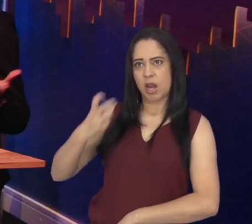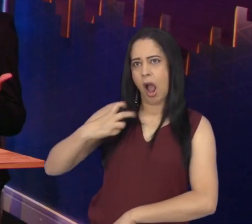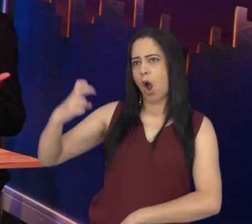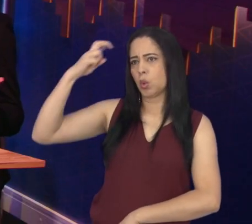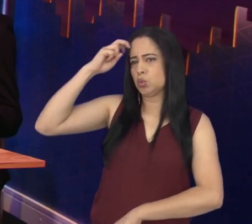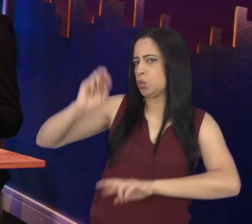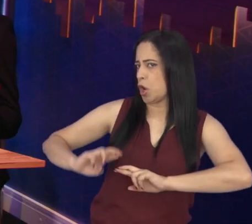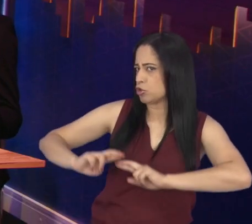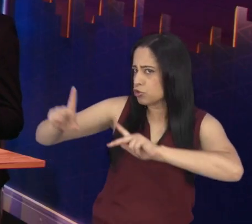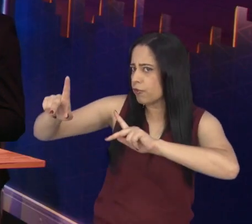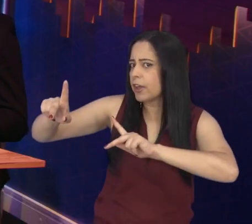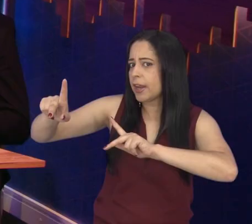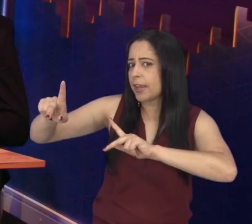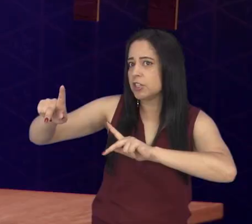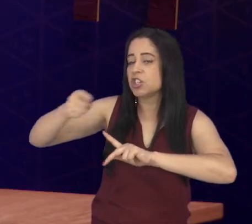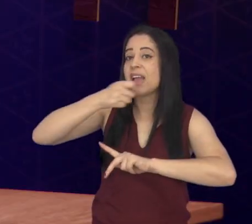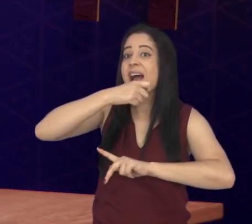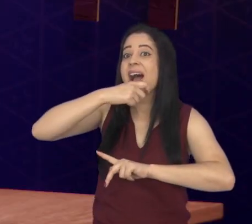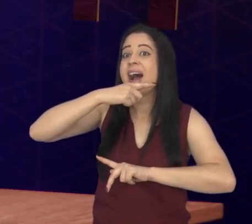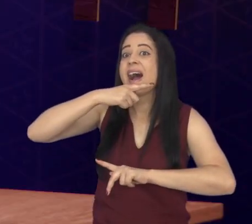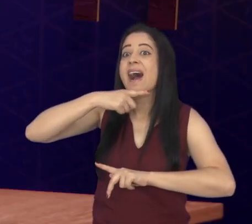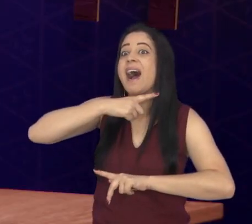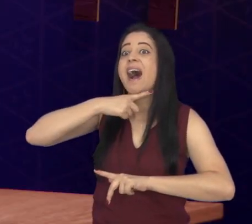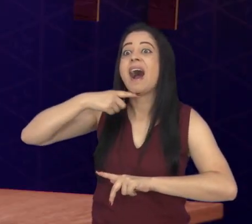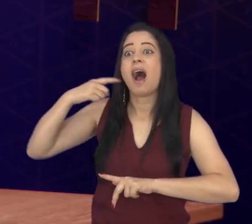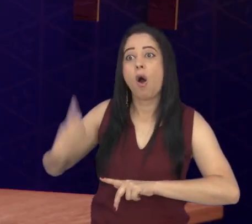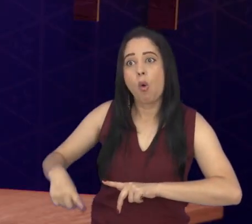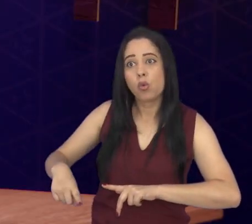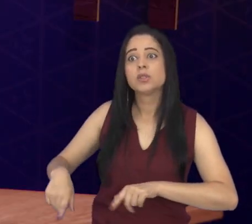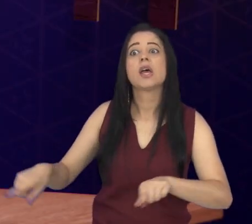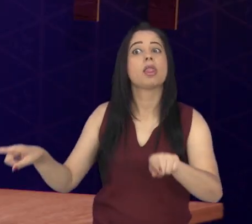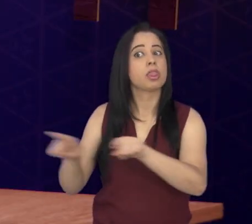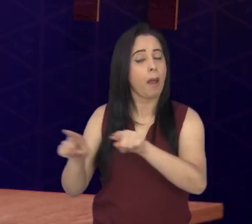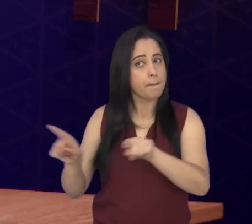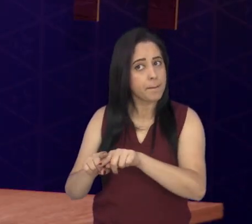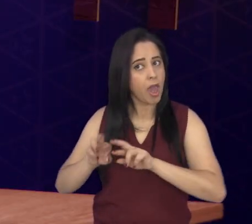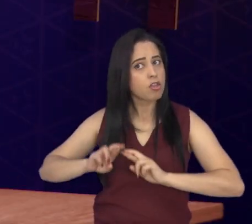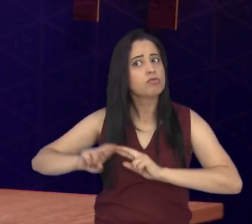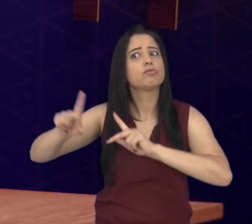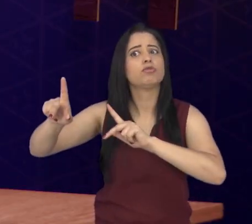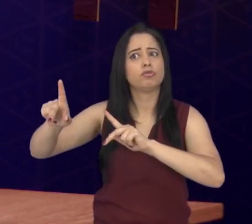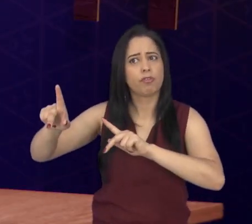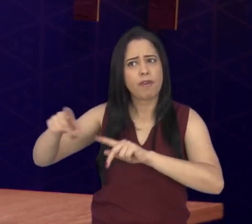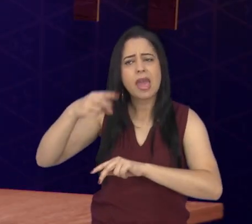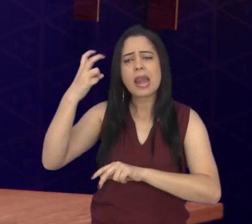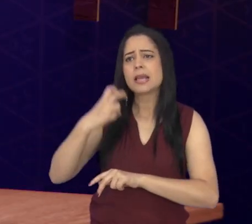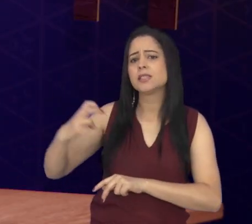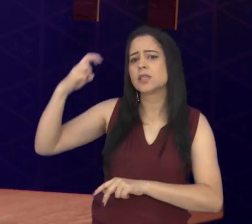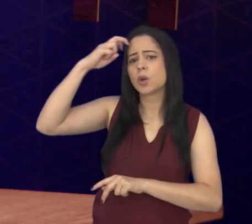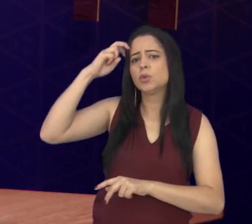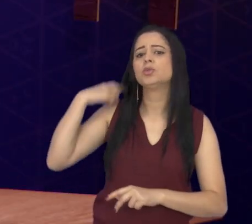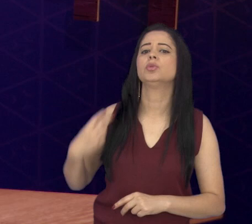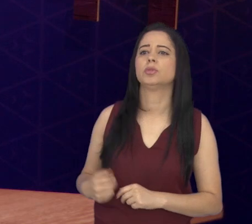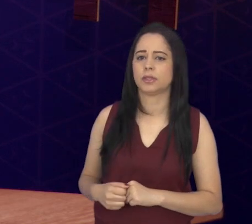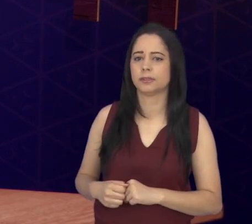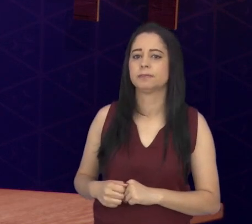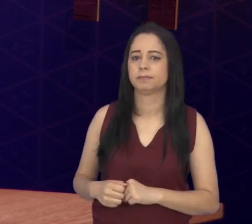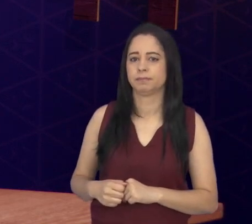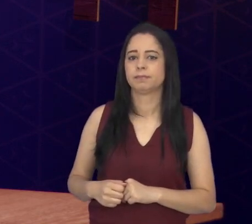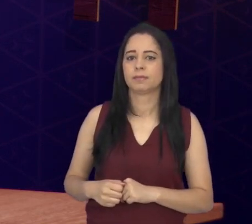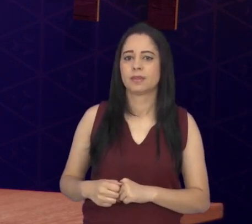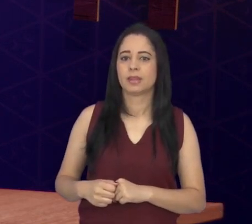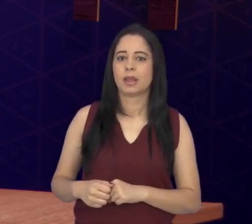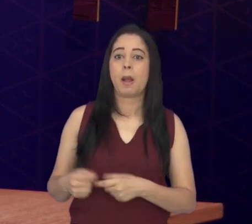bem diferente da nossa. A Rússia, então, uma história... A economia, né? Para começar, que não